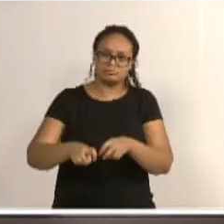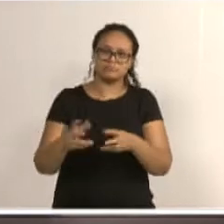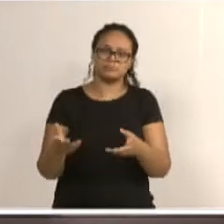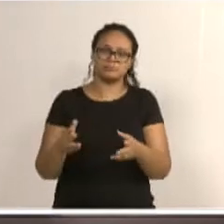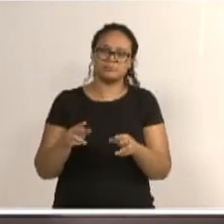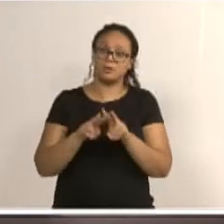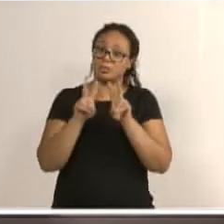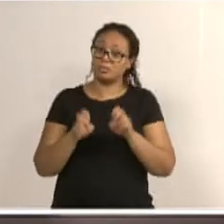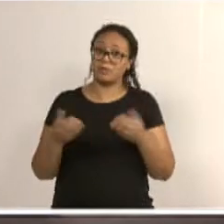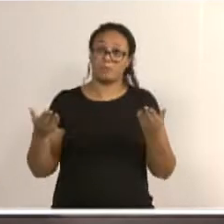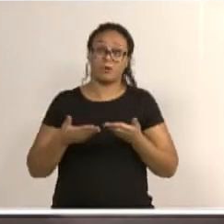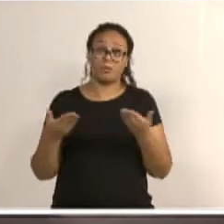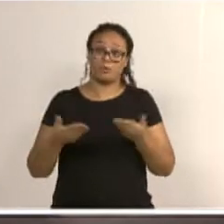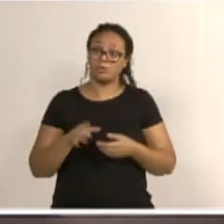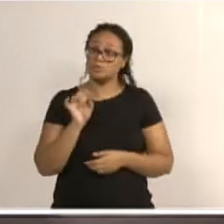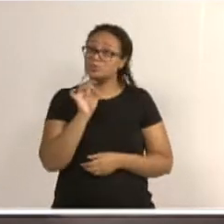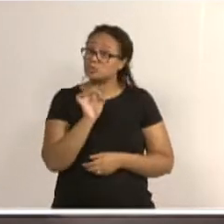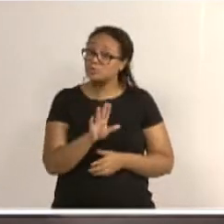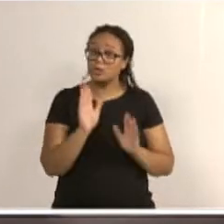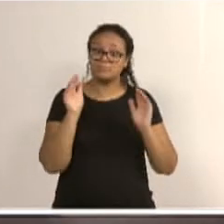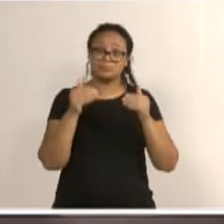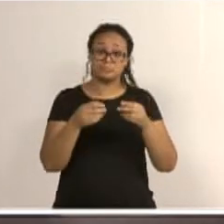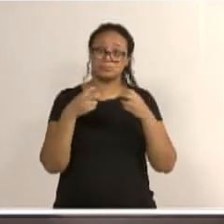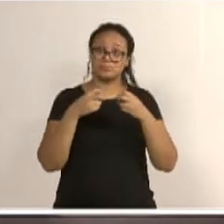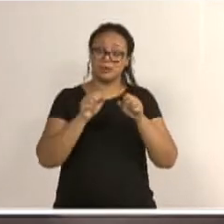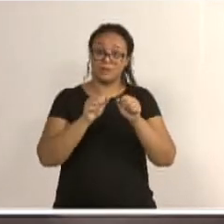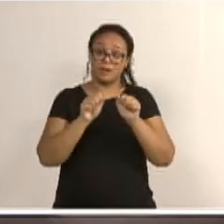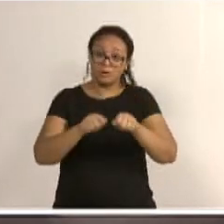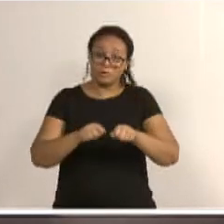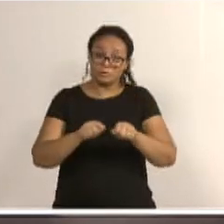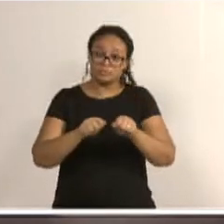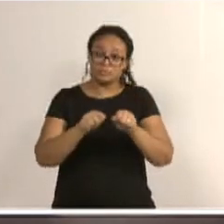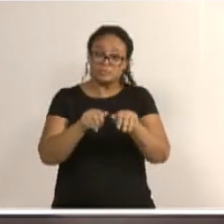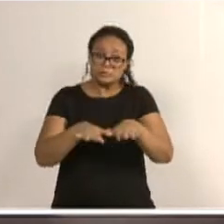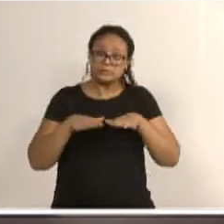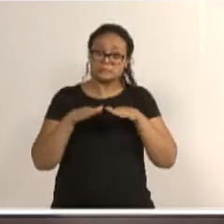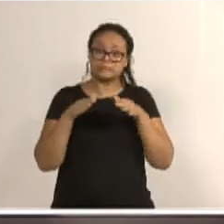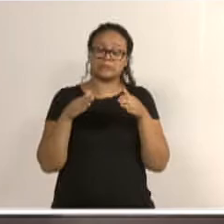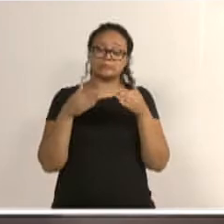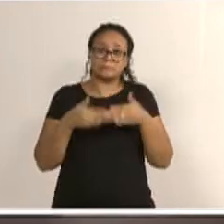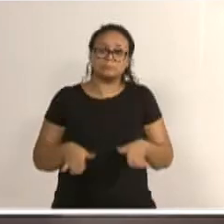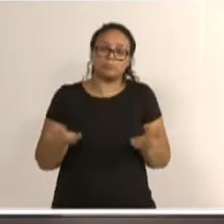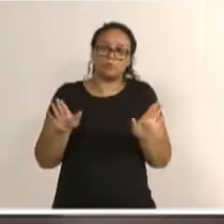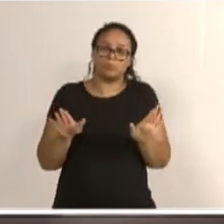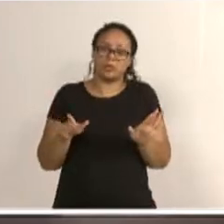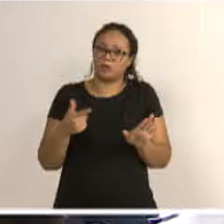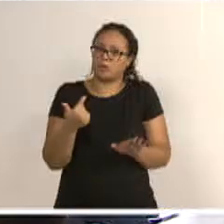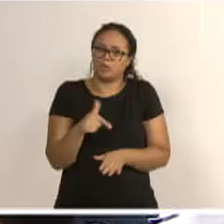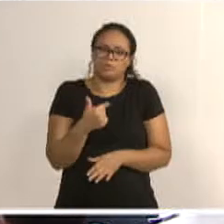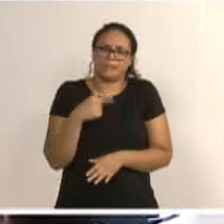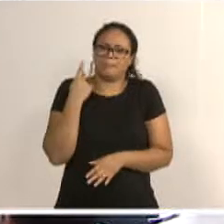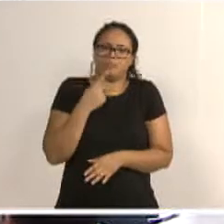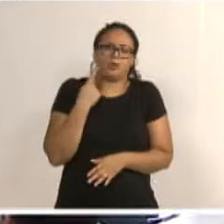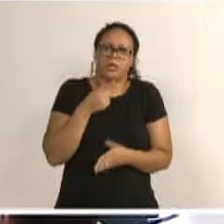assunto que diz respeito à audiência pública. Não existe condições políticas aqui, que fique bem claro.